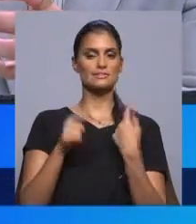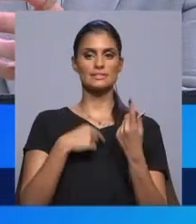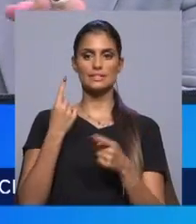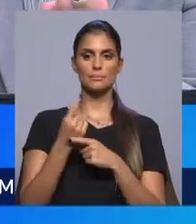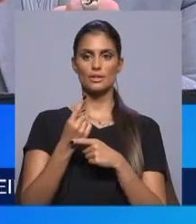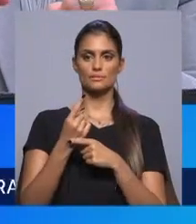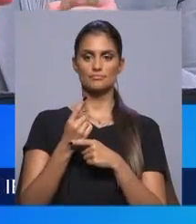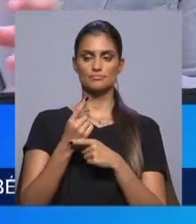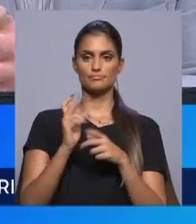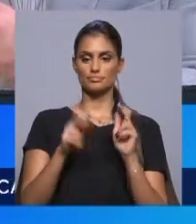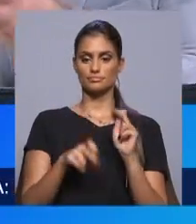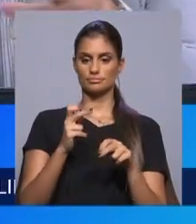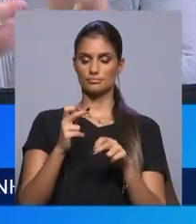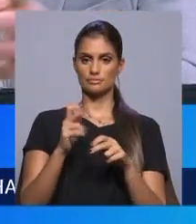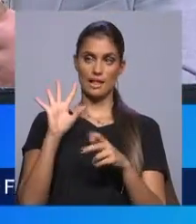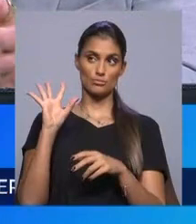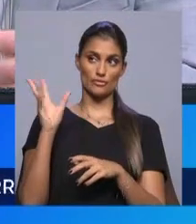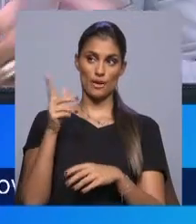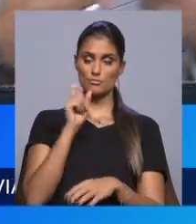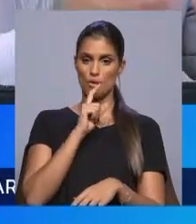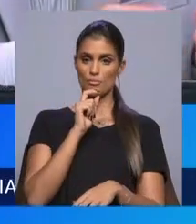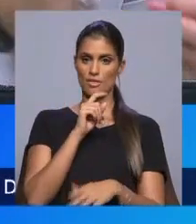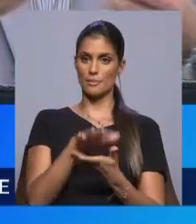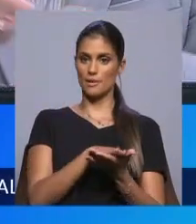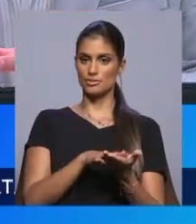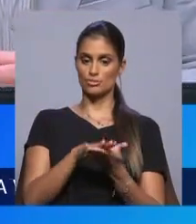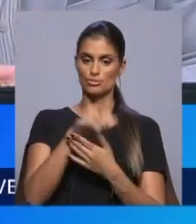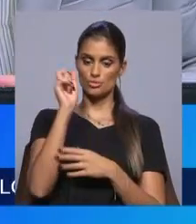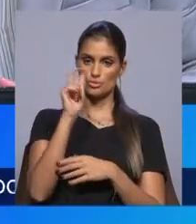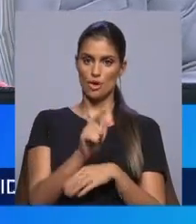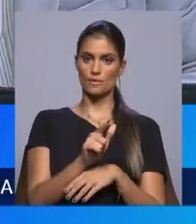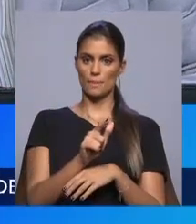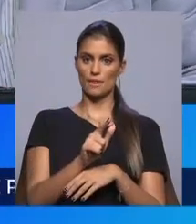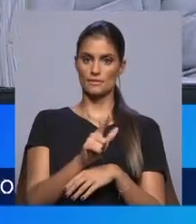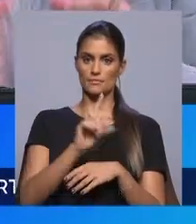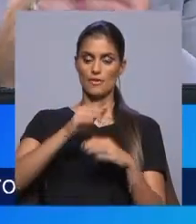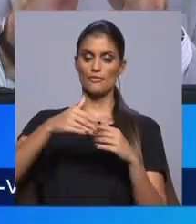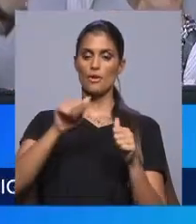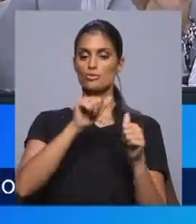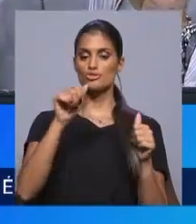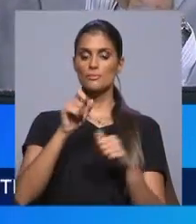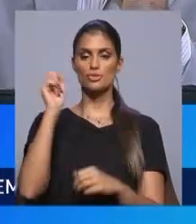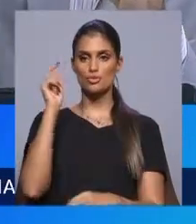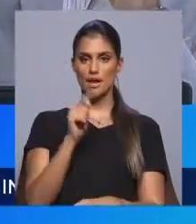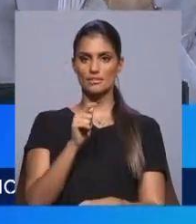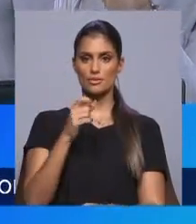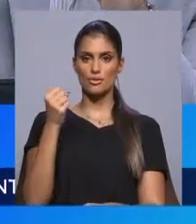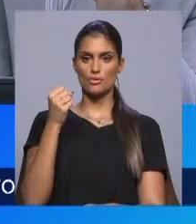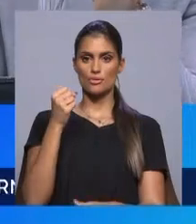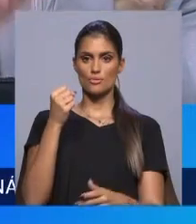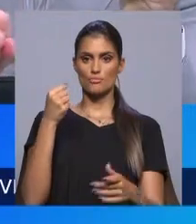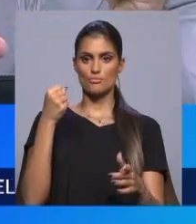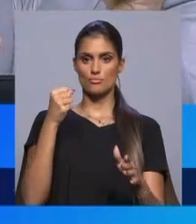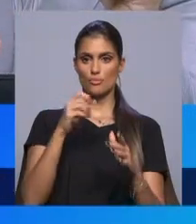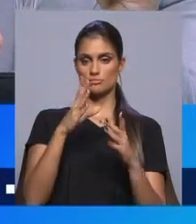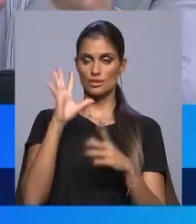a embater na nossa atmosfera. Podem ter como origem, quer o Sol, quer fontes fora do Sistema Solar. Quando batem na nossa atmosfera, aquilo